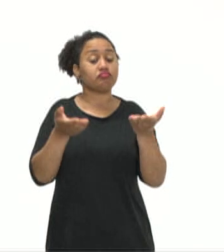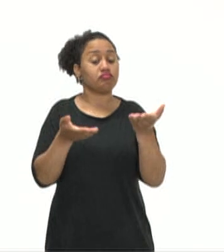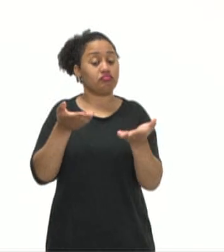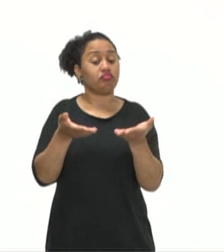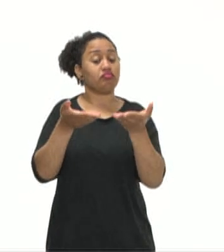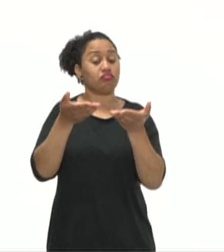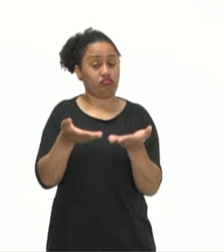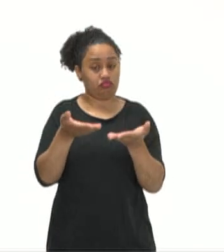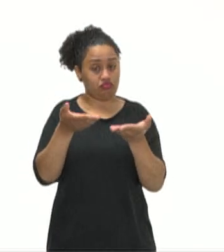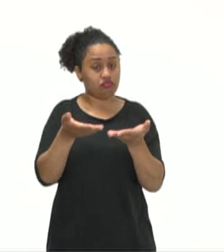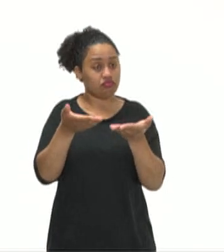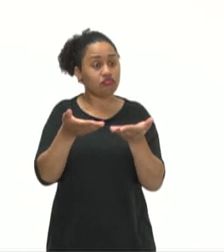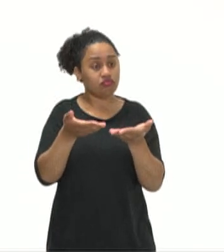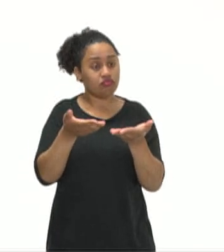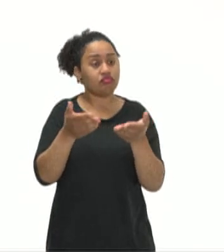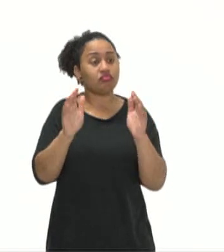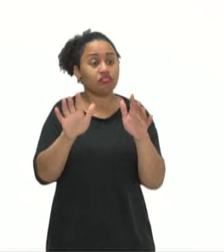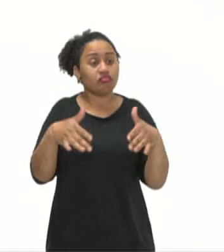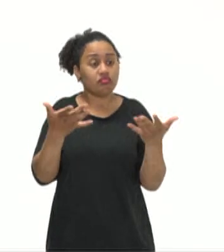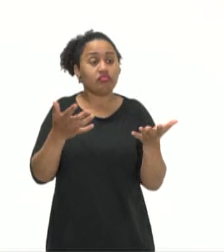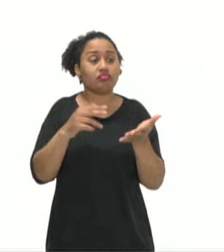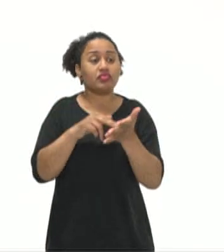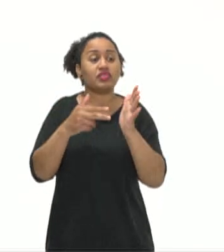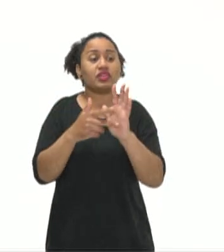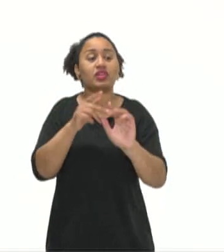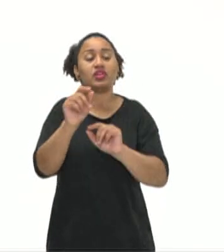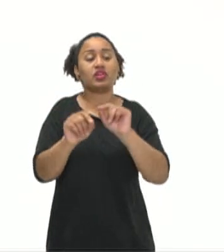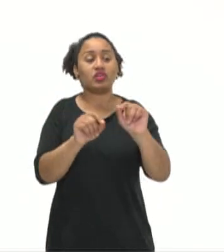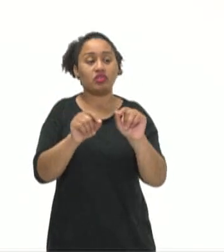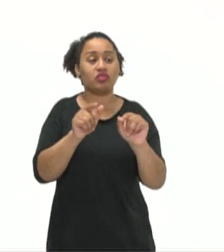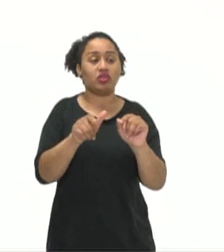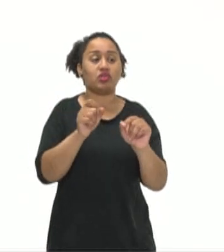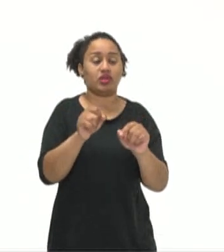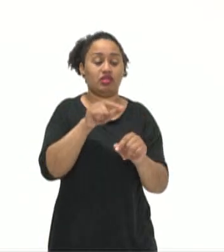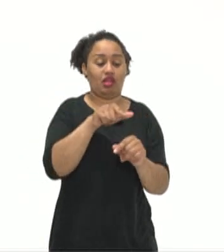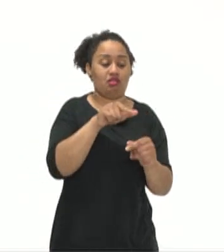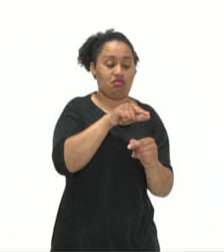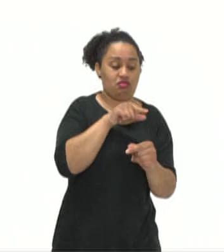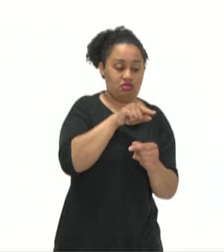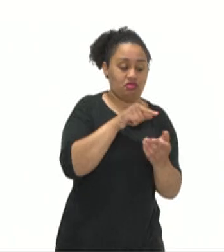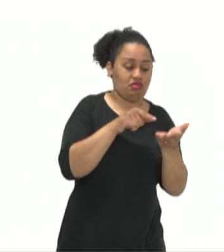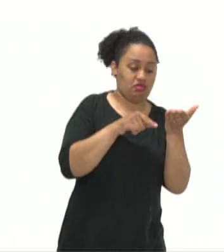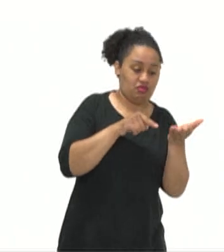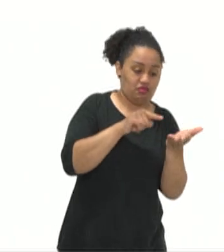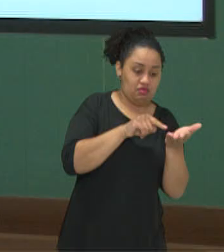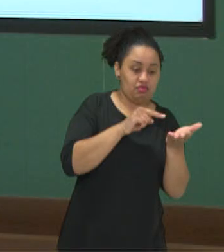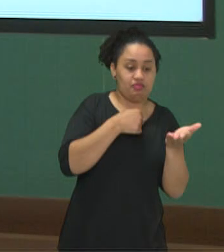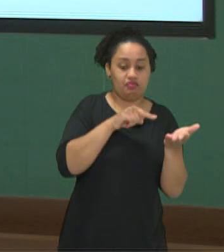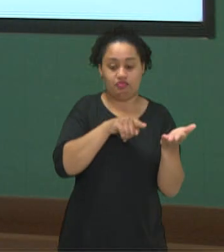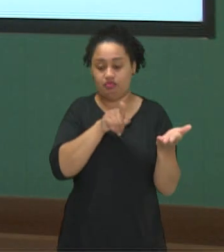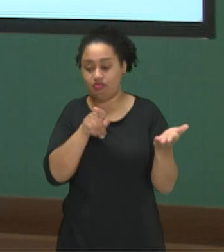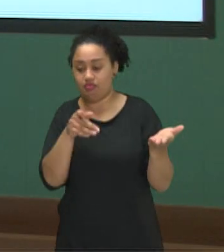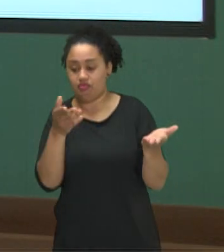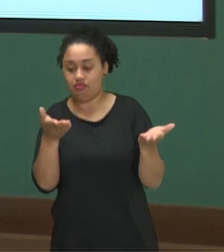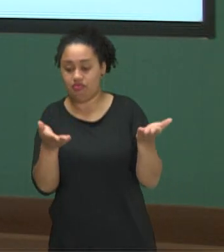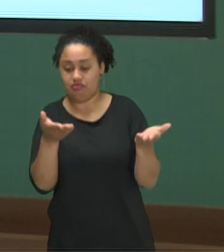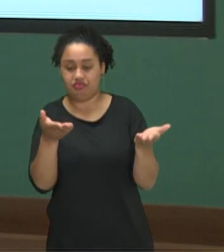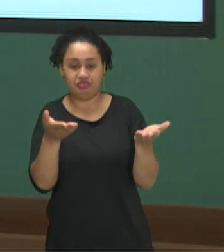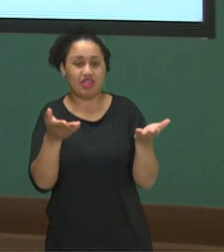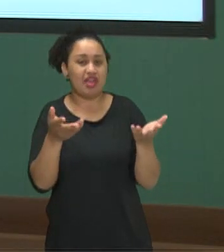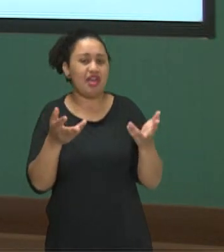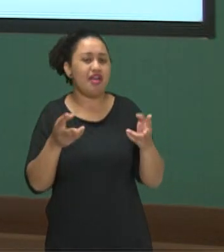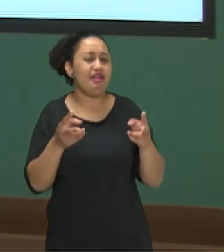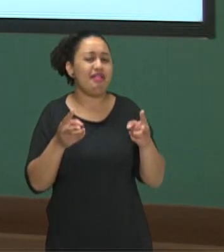equilíbrio, vimos isso, né? Ou seja, a massa do lado esquerdo, o que tem do lado esquerdo da balança, pesa